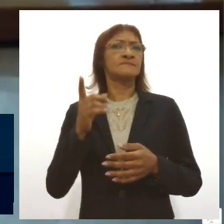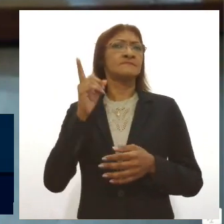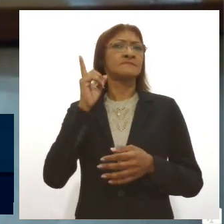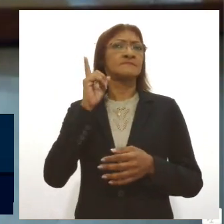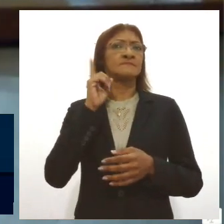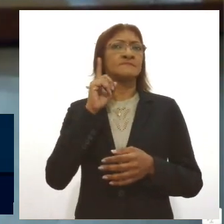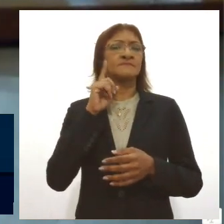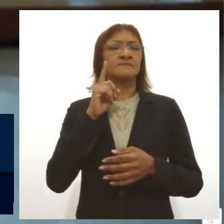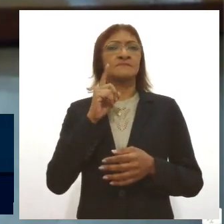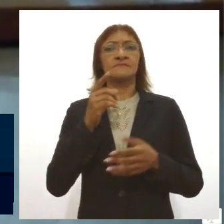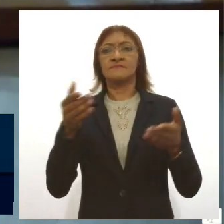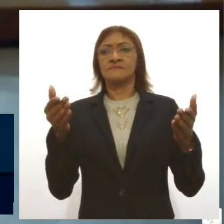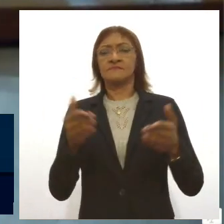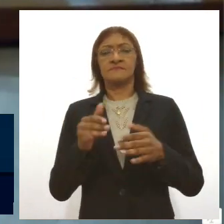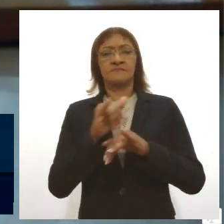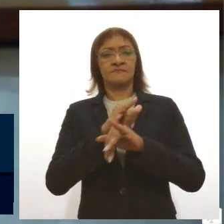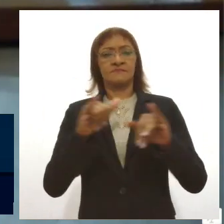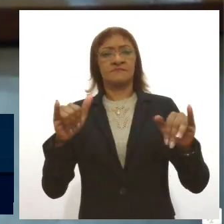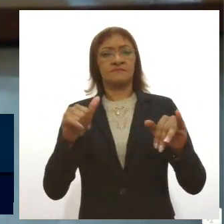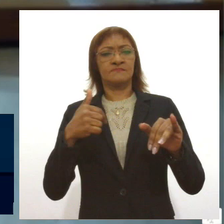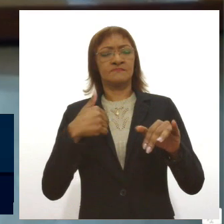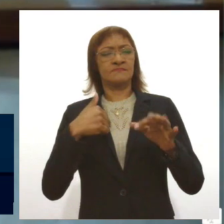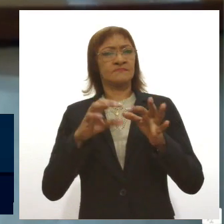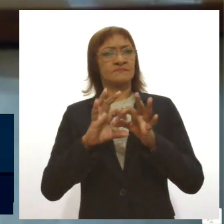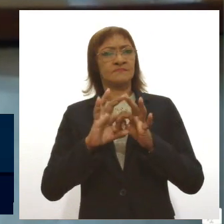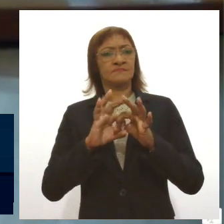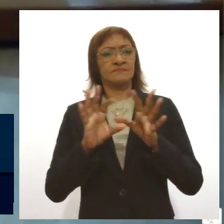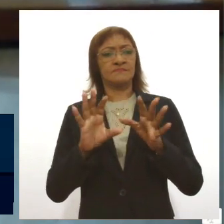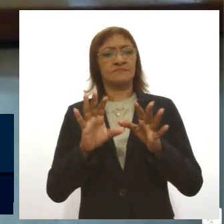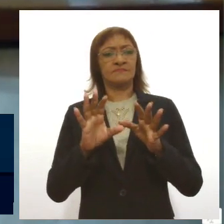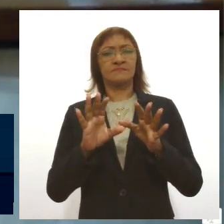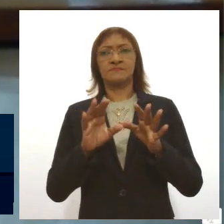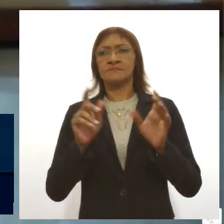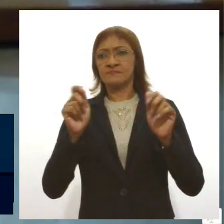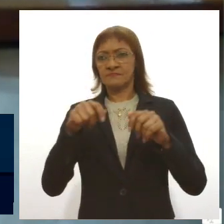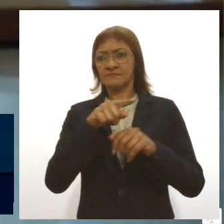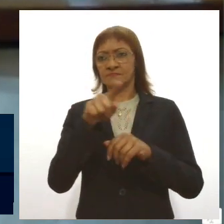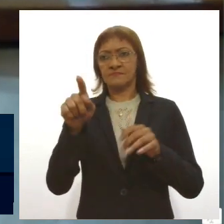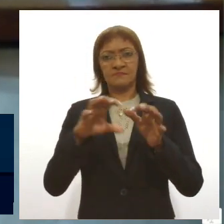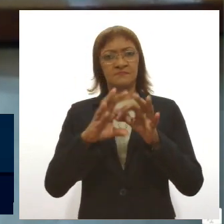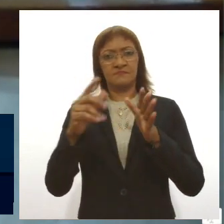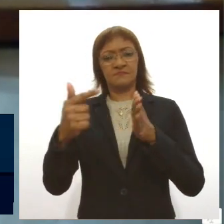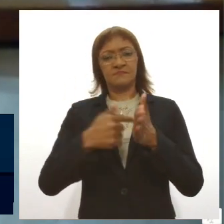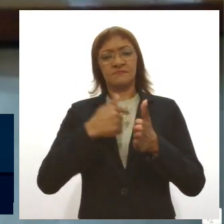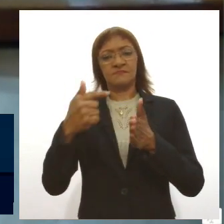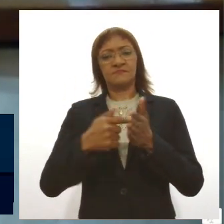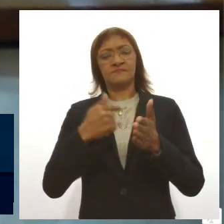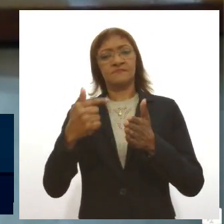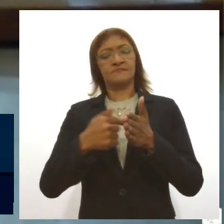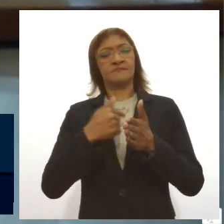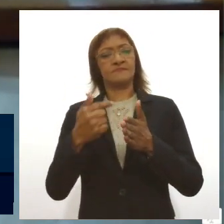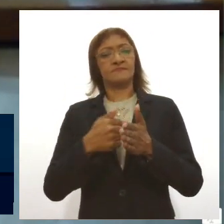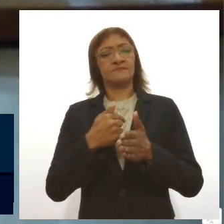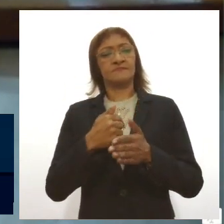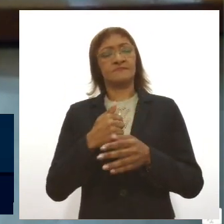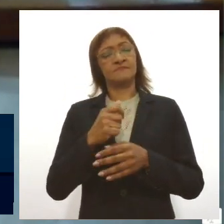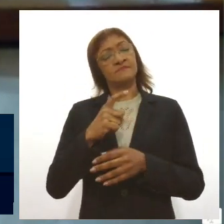na manhã de hoje, e me coloco aí à disposição para perguntas, caso haja.